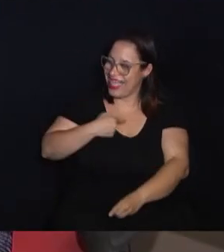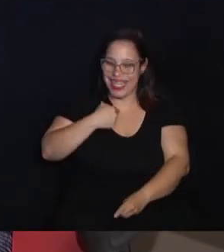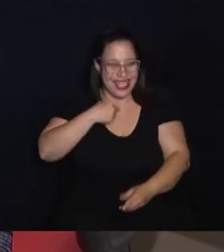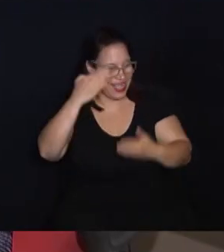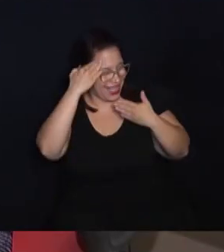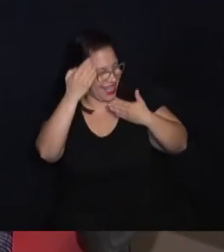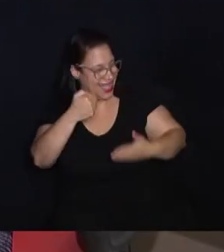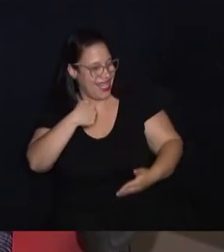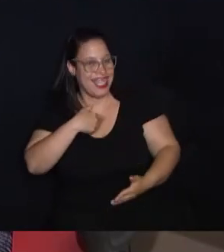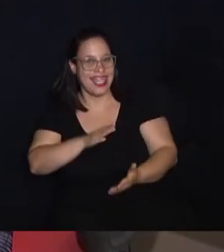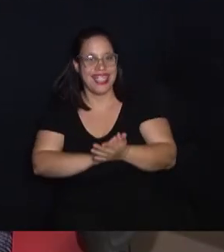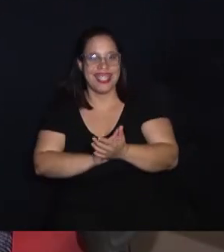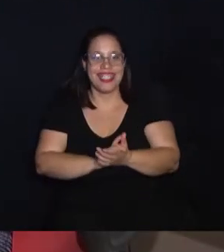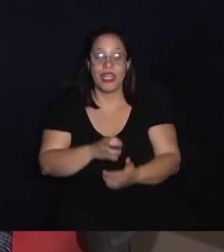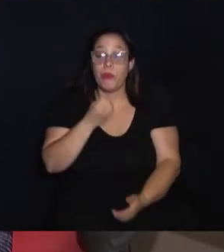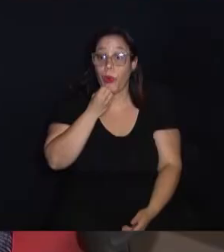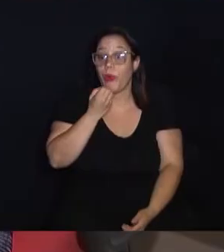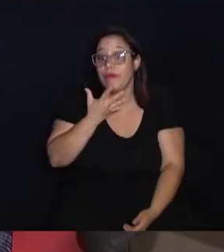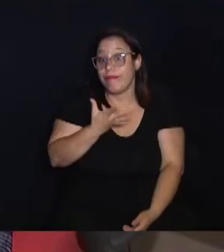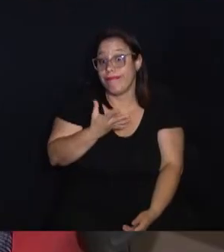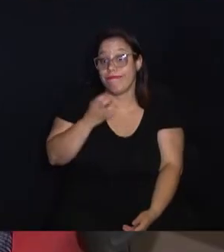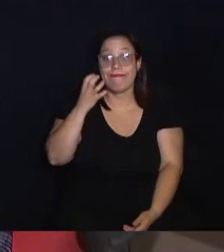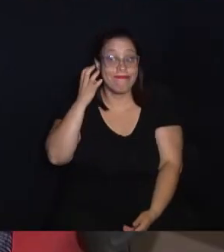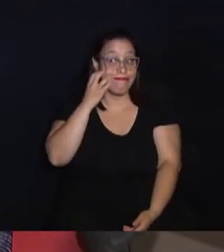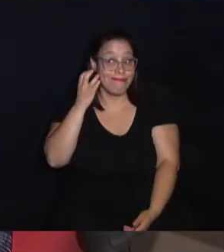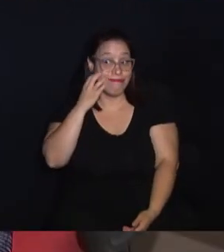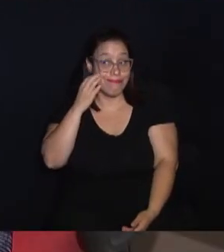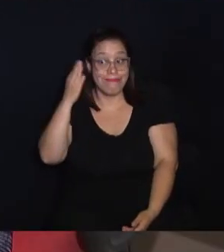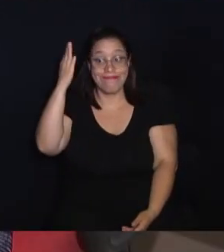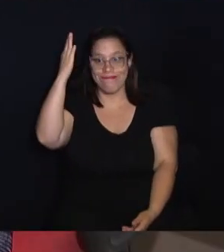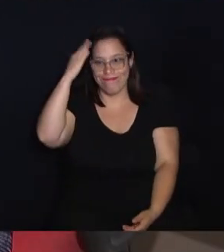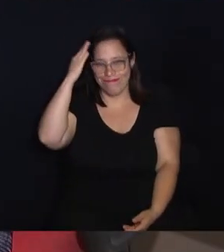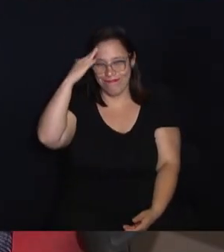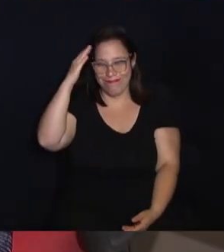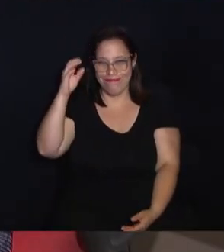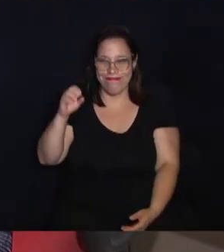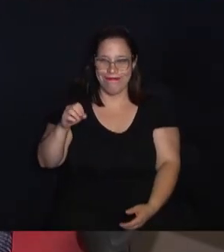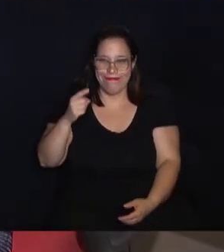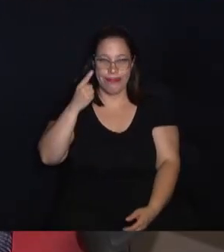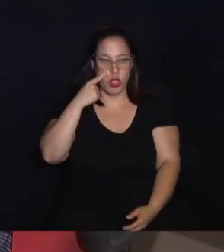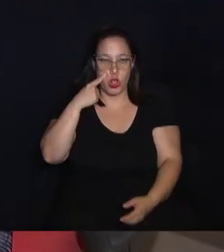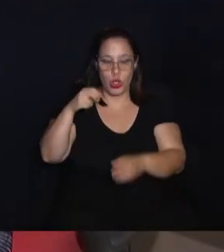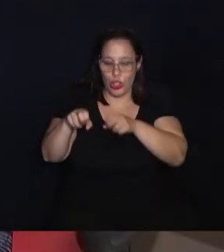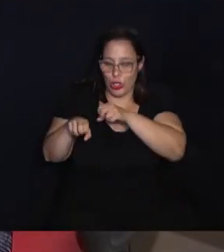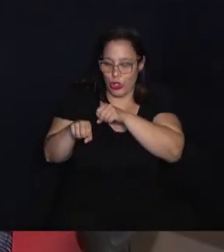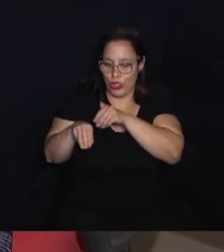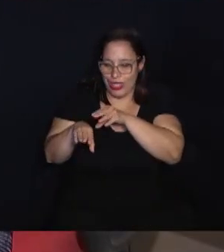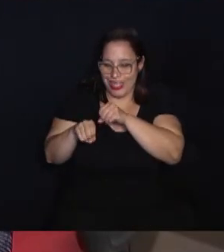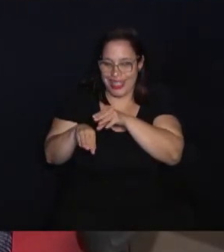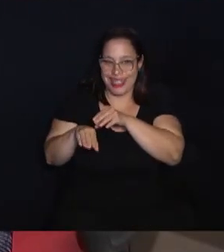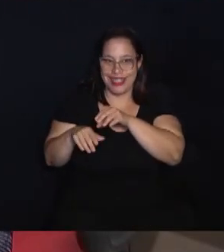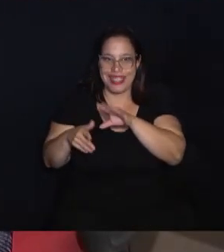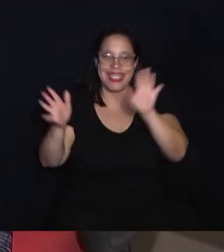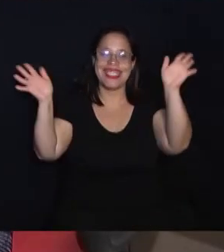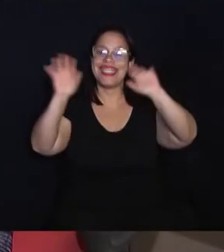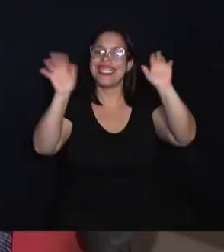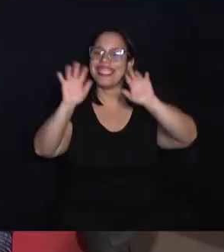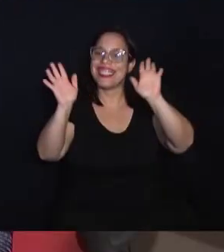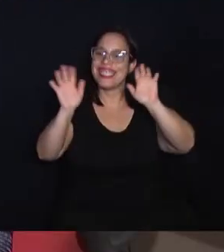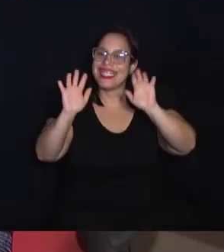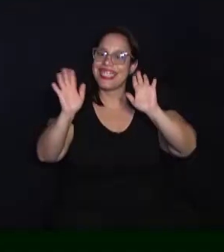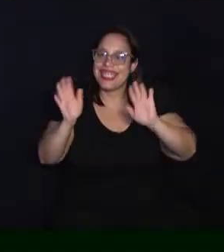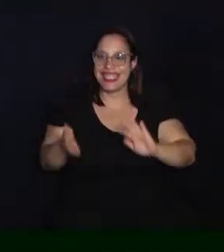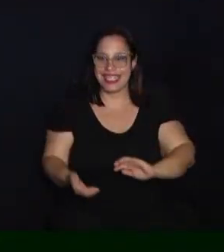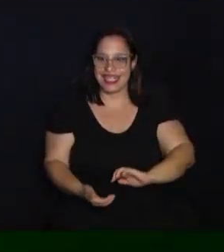eu. Valeu, bom pessoal, eu sou André Aranha e você já sabe, né? Tô sempre, de olho na educação. Tchau!